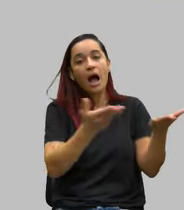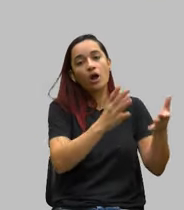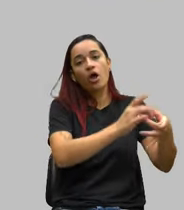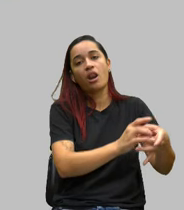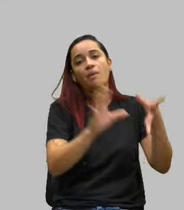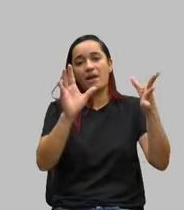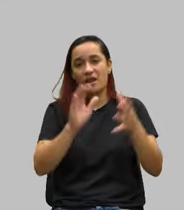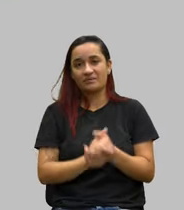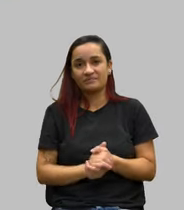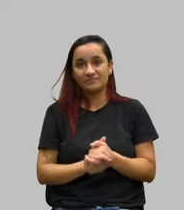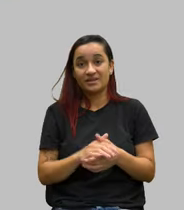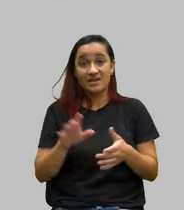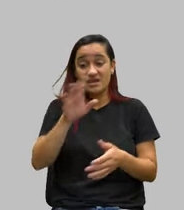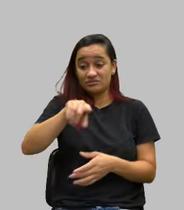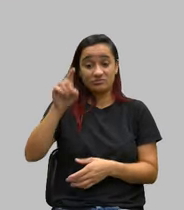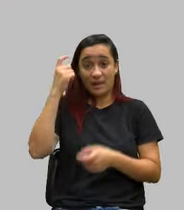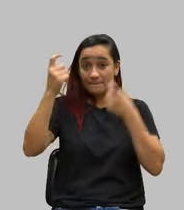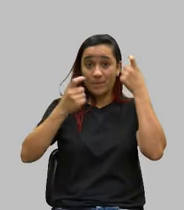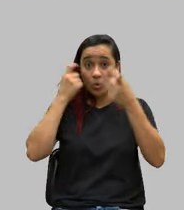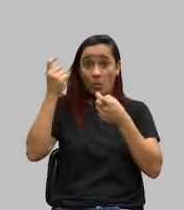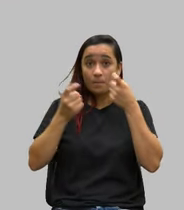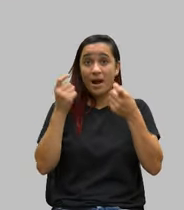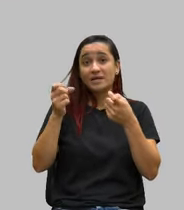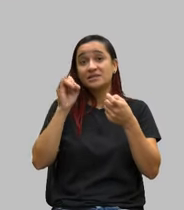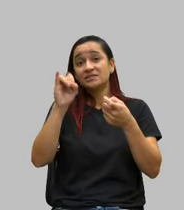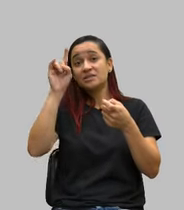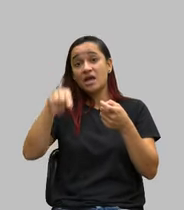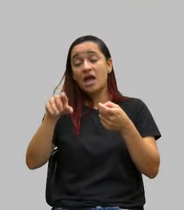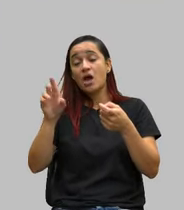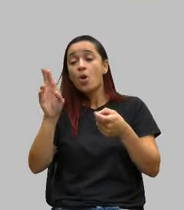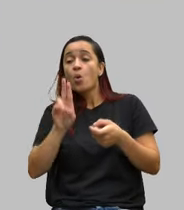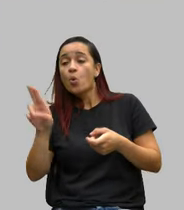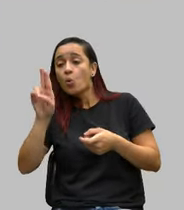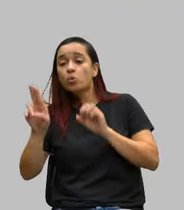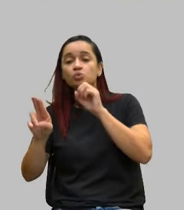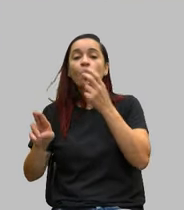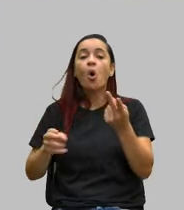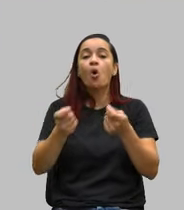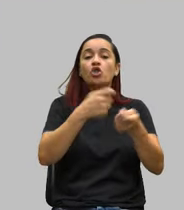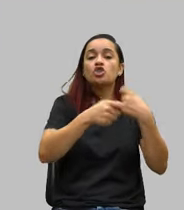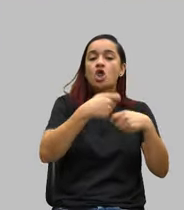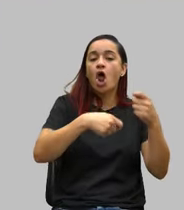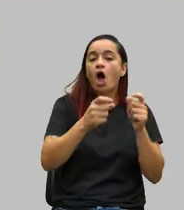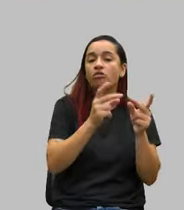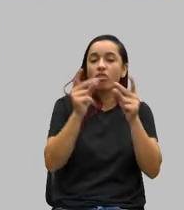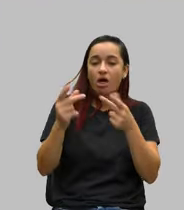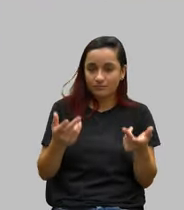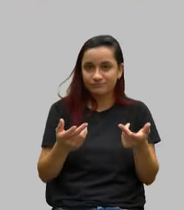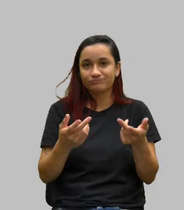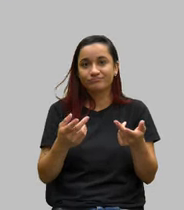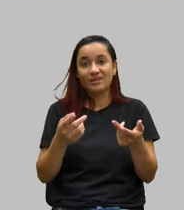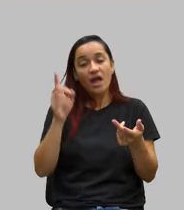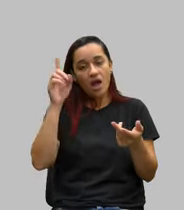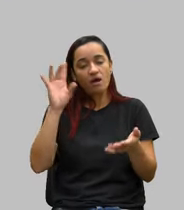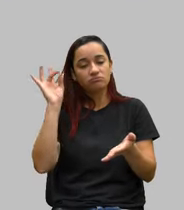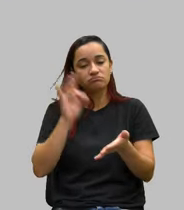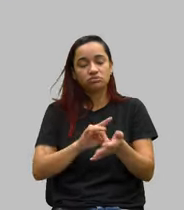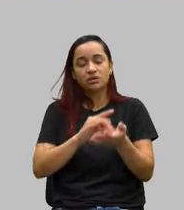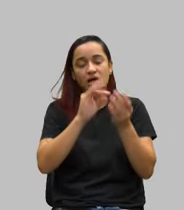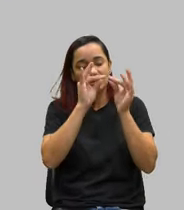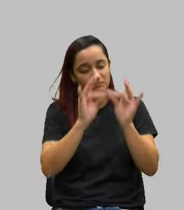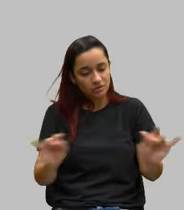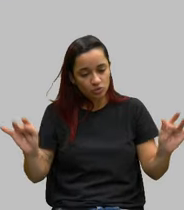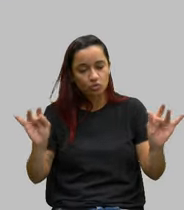preocupado mais com o dólar da pessoa se o dólar é de tráfego ou o dólar é de uso então quer dizer é é realmente a a destru total e